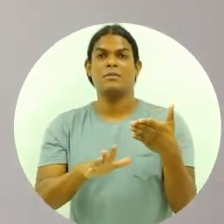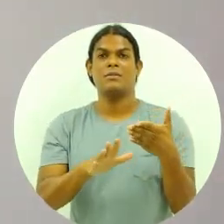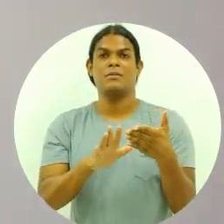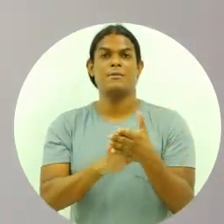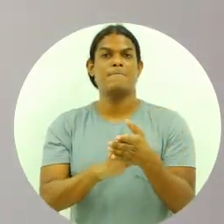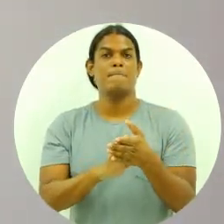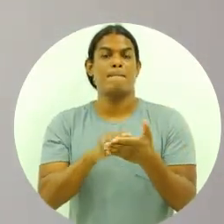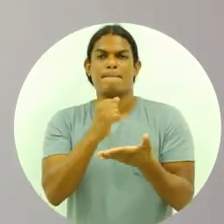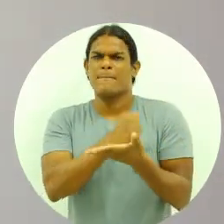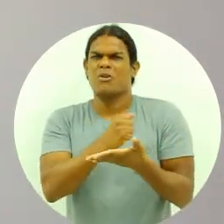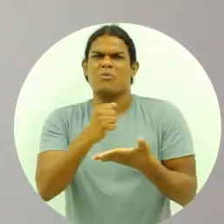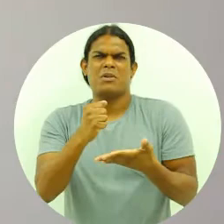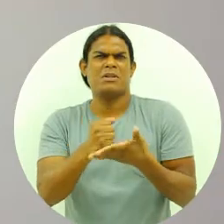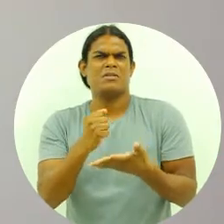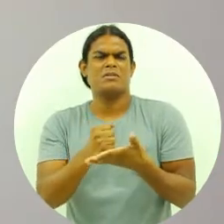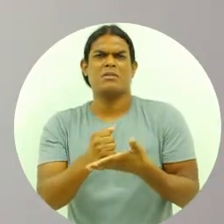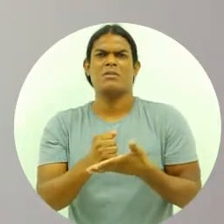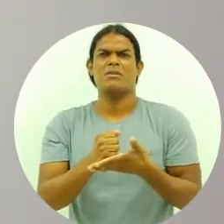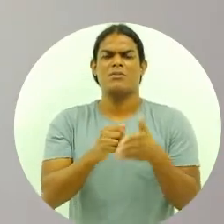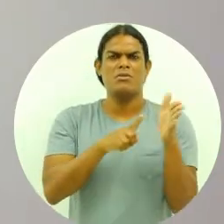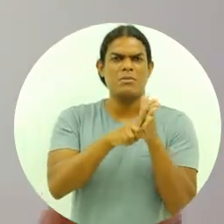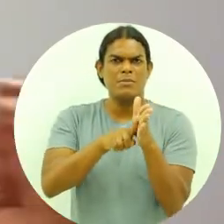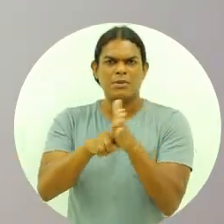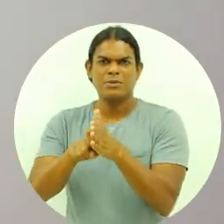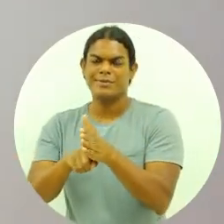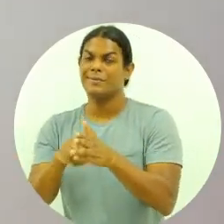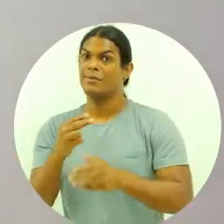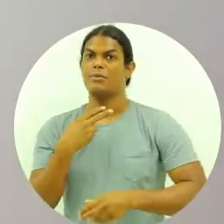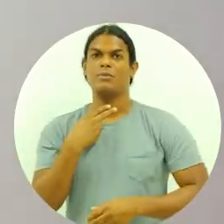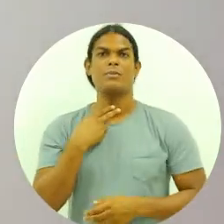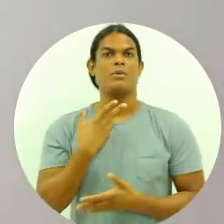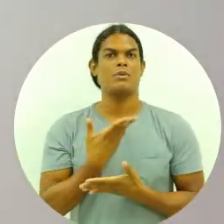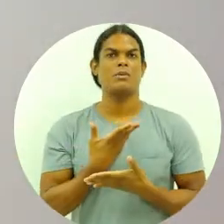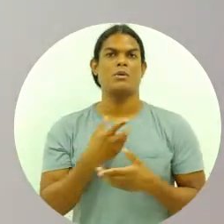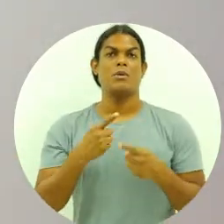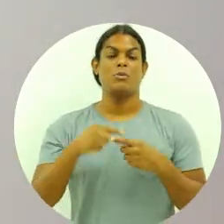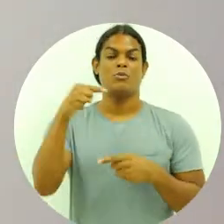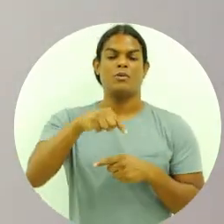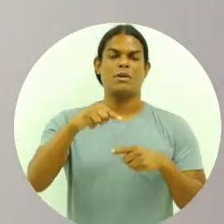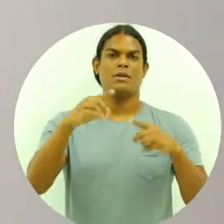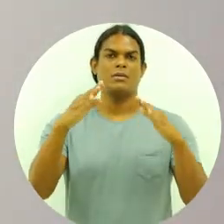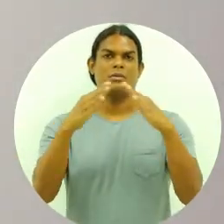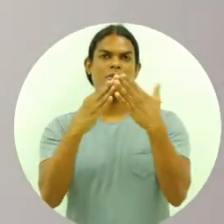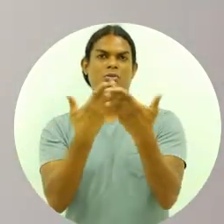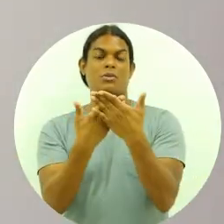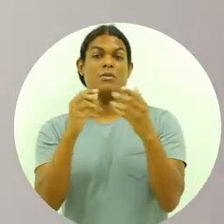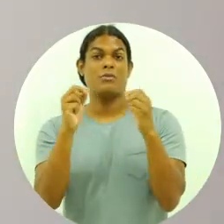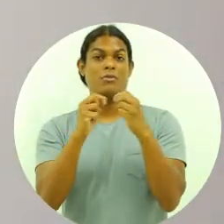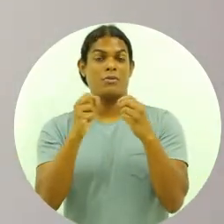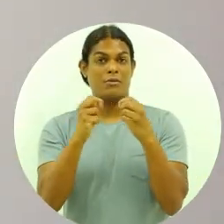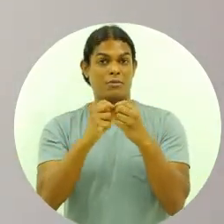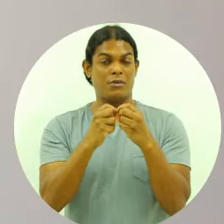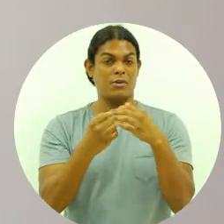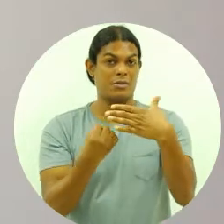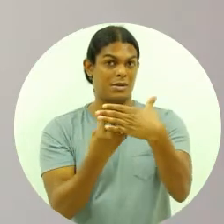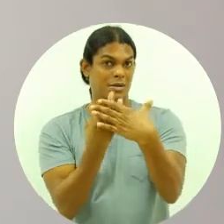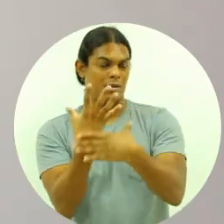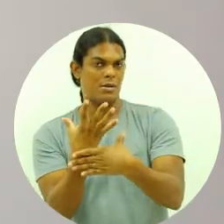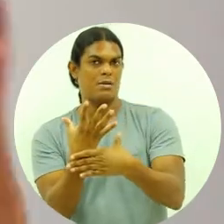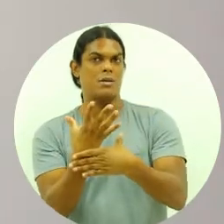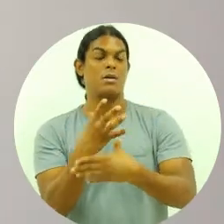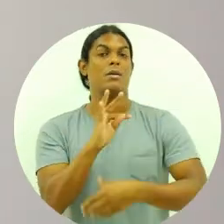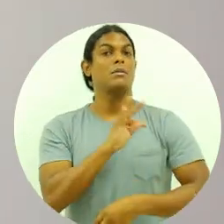Não é para consultoria, é para a escola, para formar técnicos. Então, esse é o conceito de especialidade. O princípio